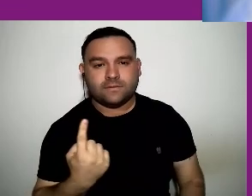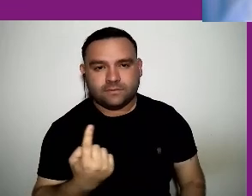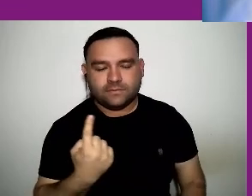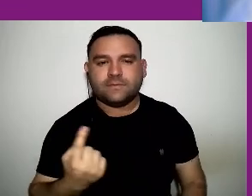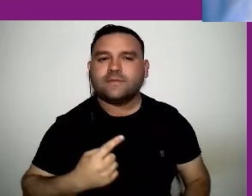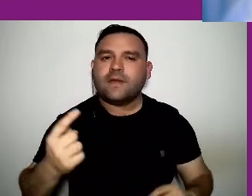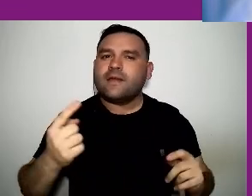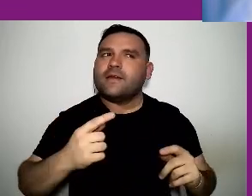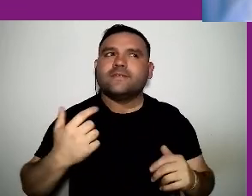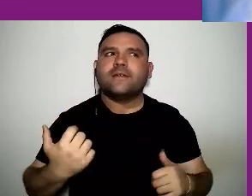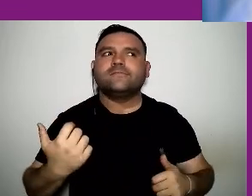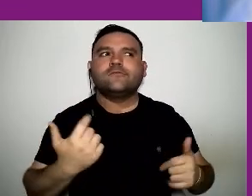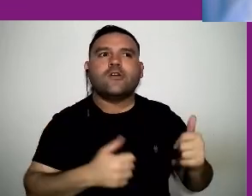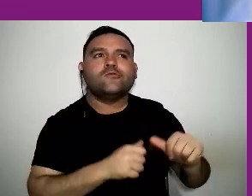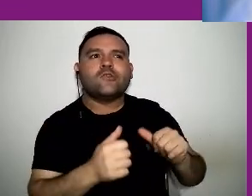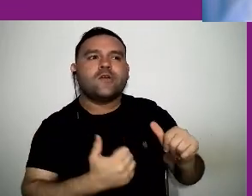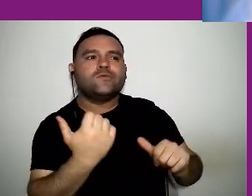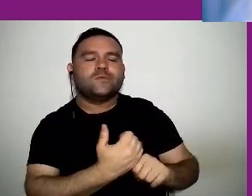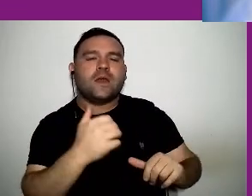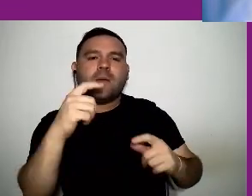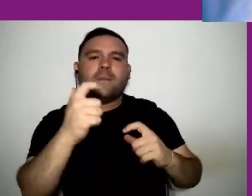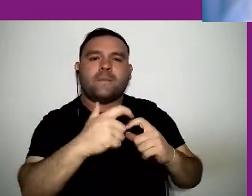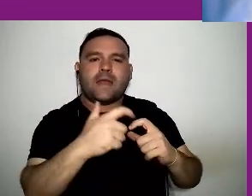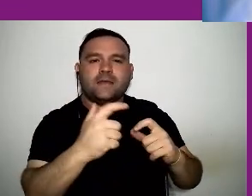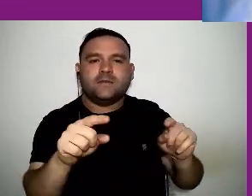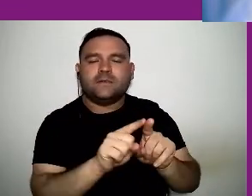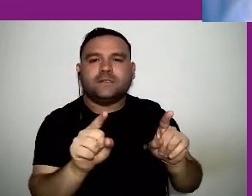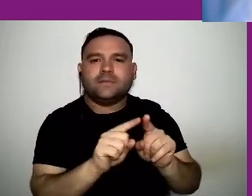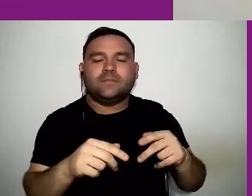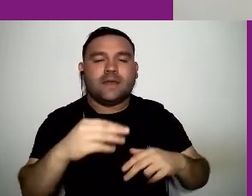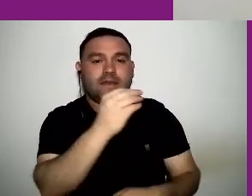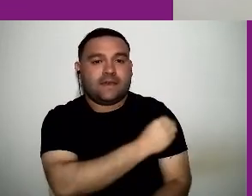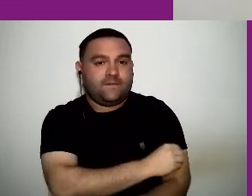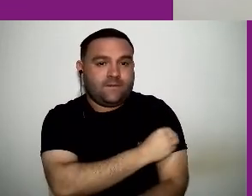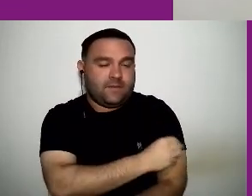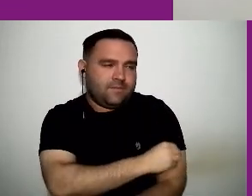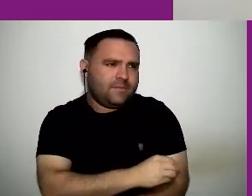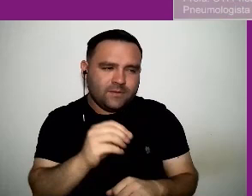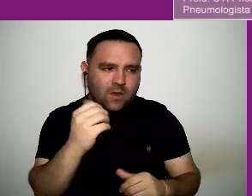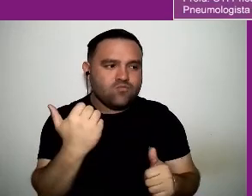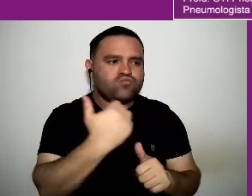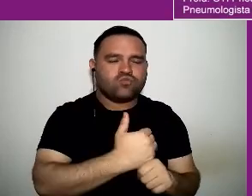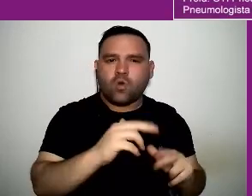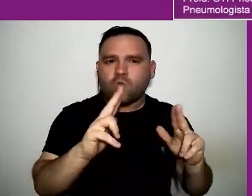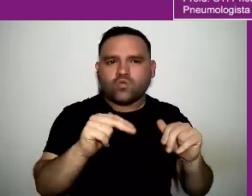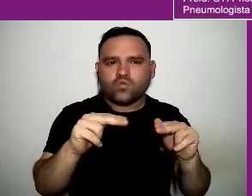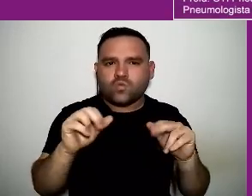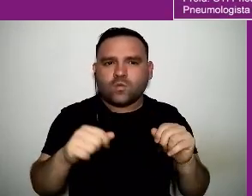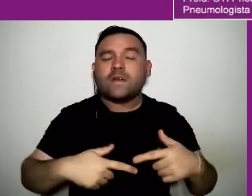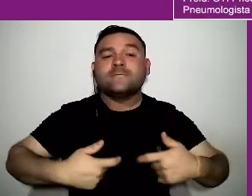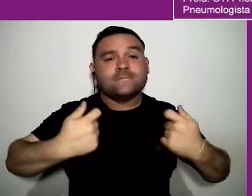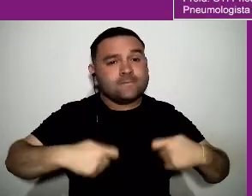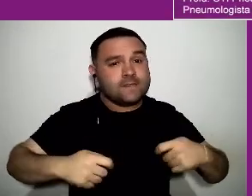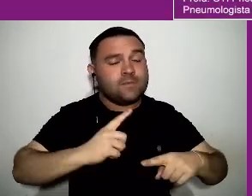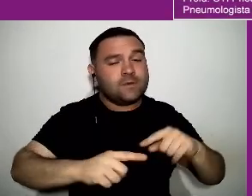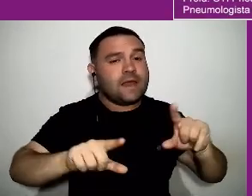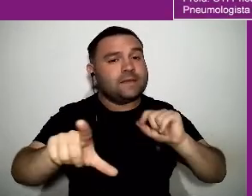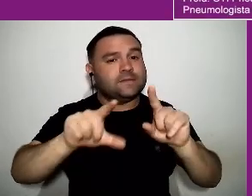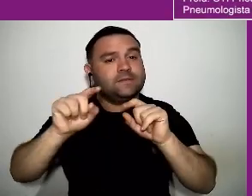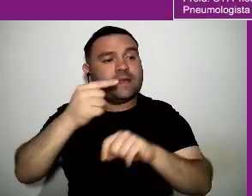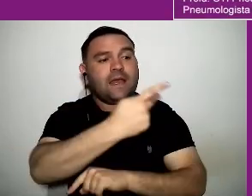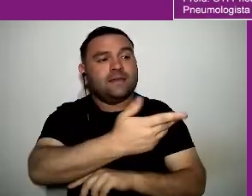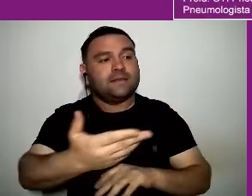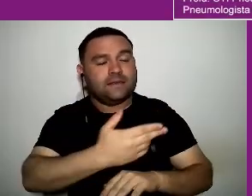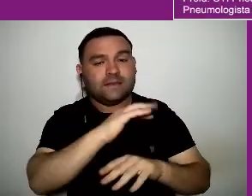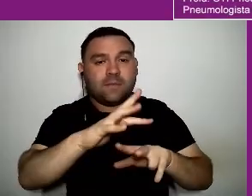nunca vão substituir os médicos e enfermeiros à beira-leito. Eles são necessários para selecionar os